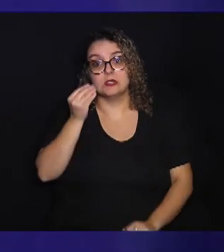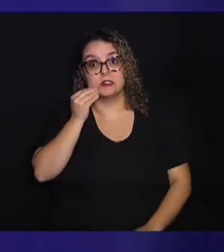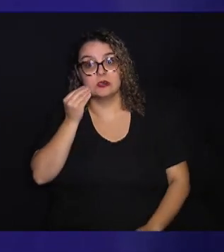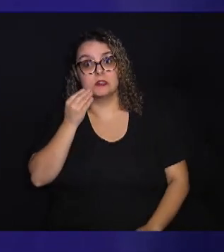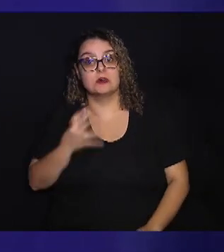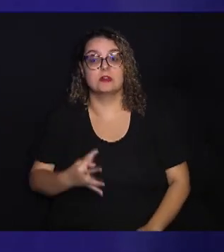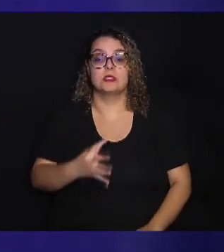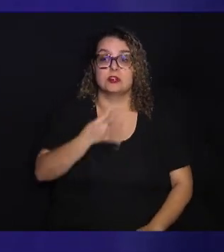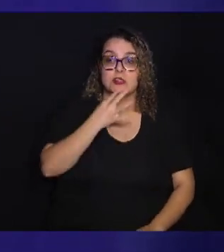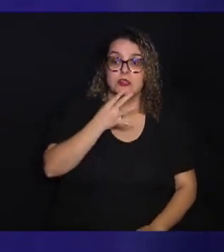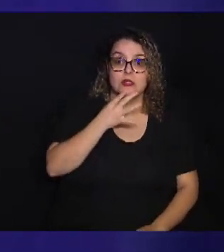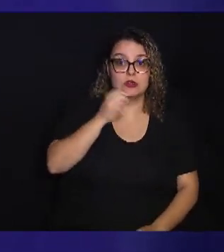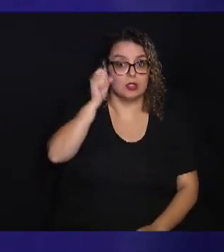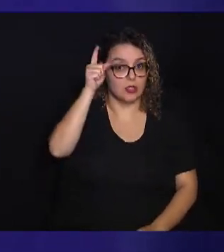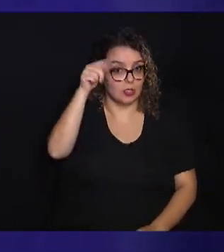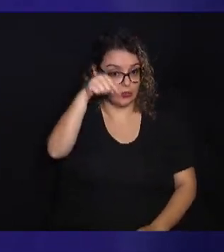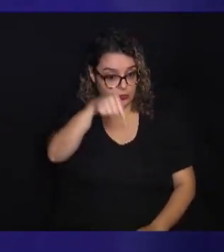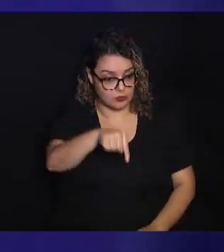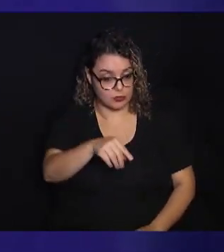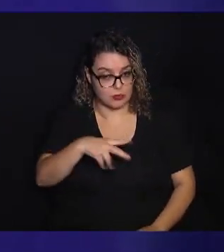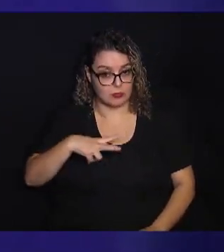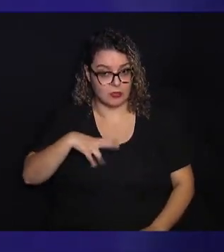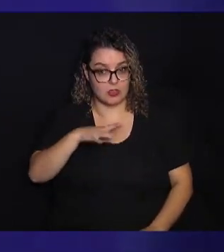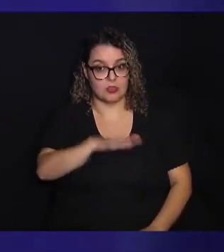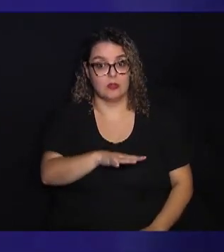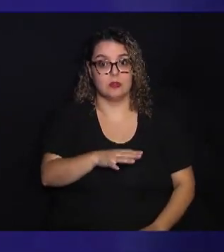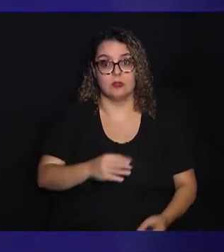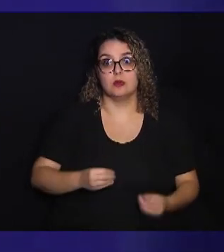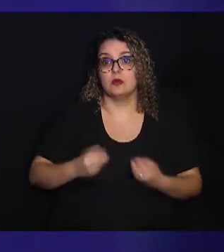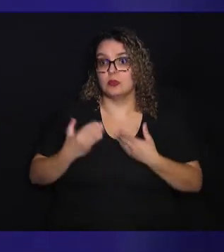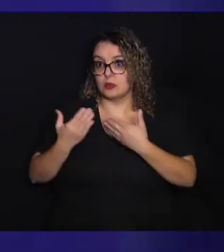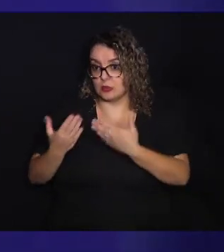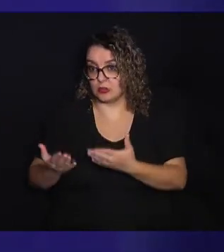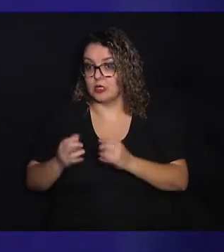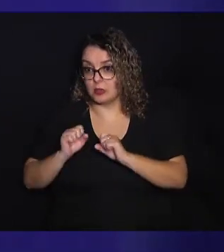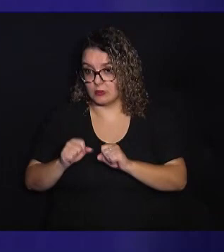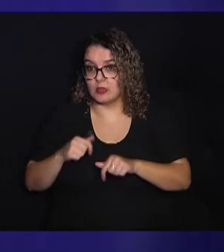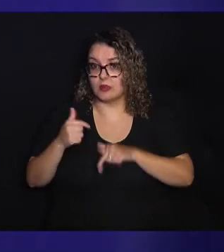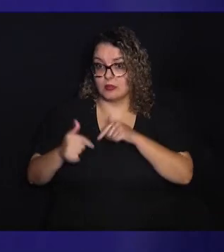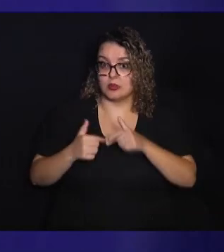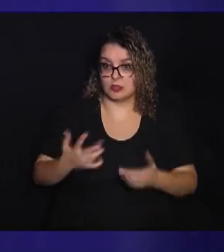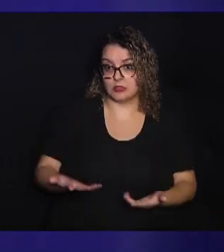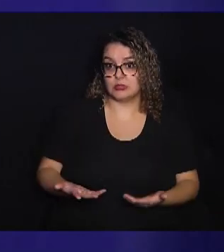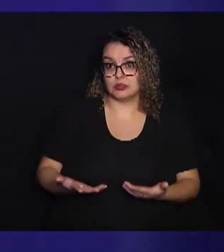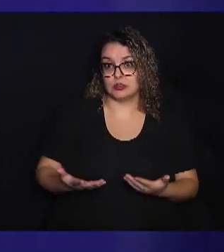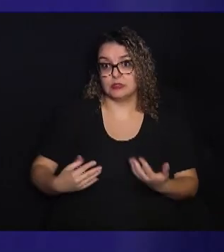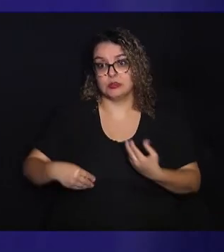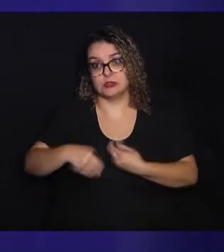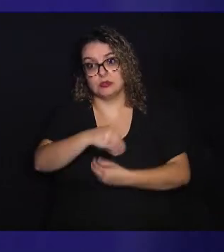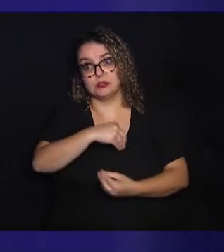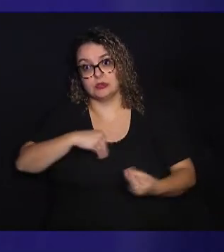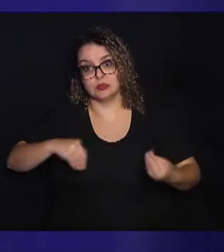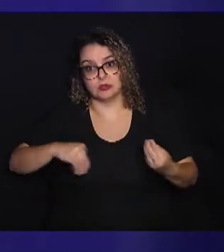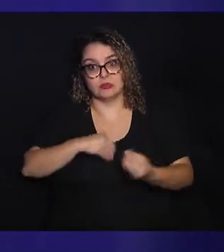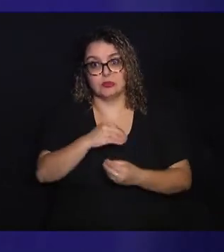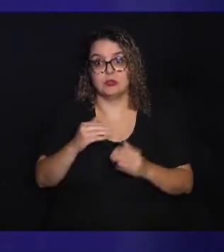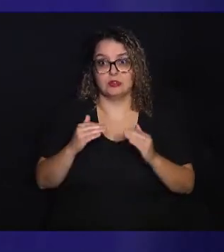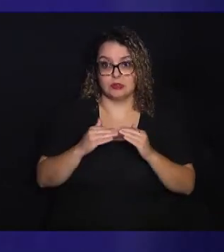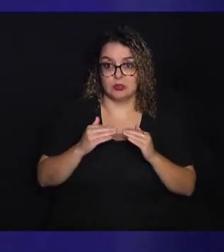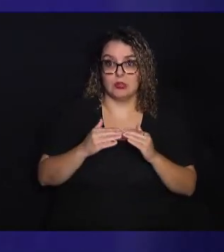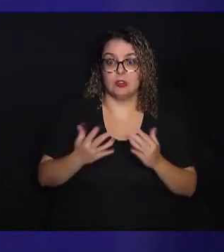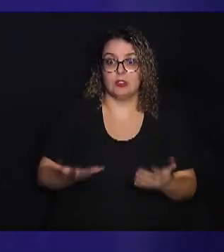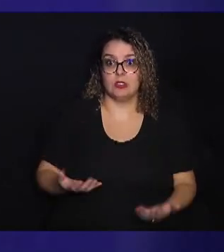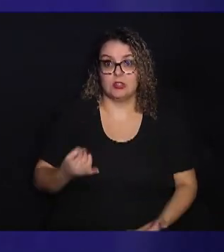conhecendo a cultura dele e também trazendo o que eu posso trabalhar, e a gente vai entrar no acordo. Então, se é